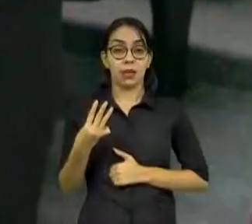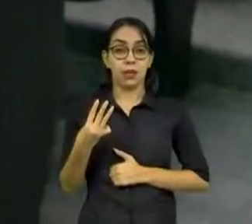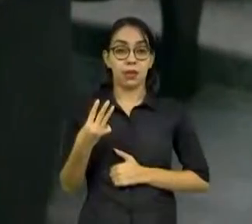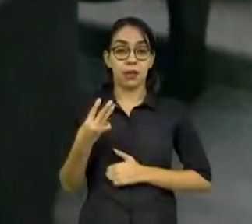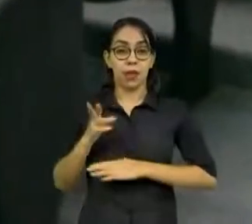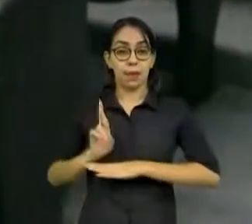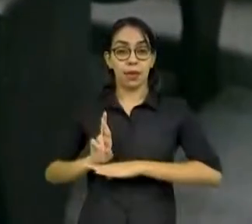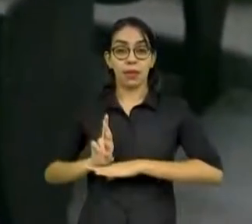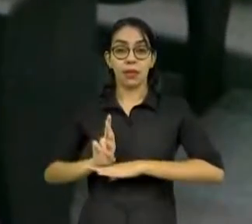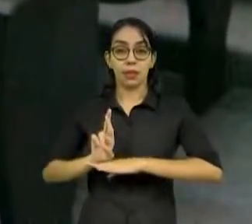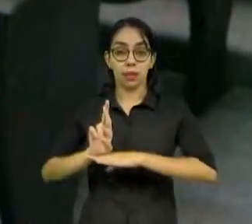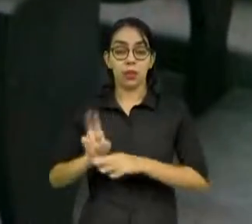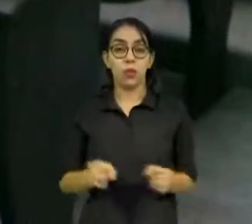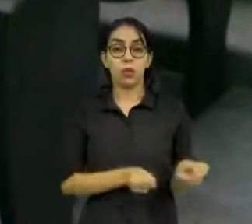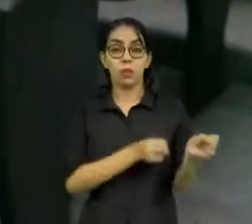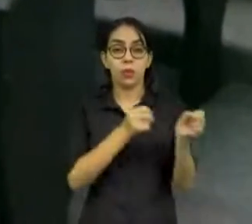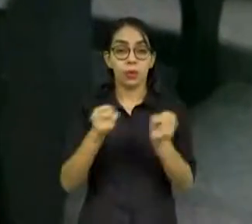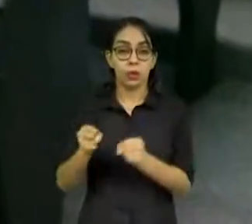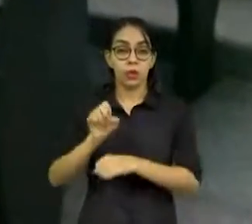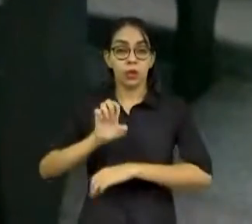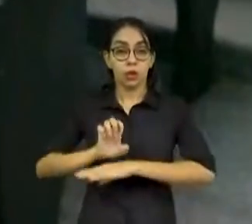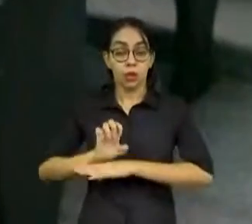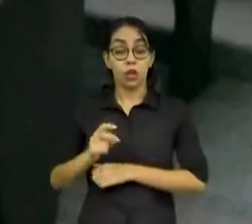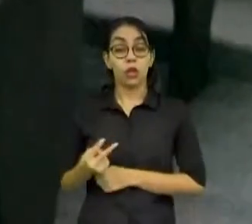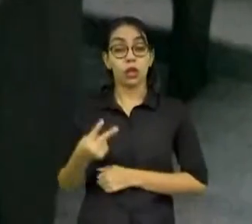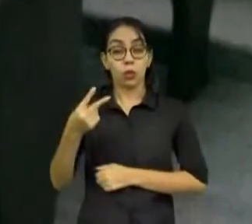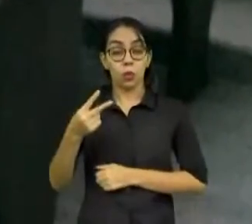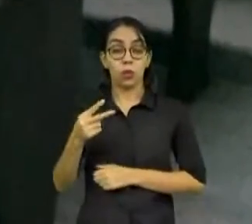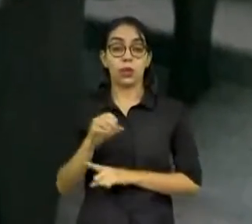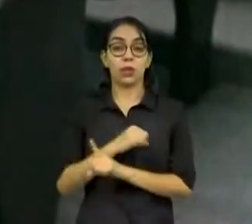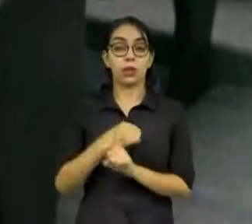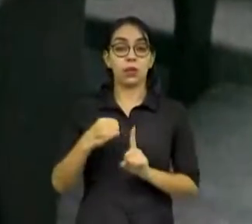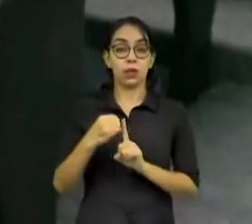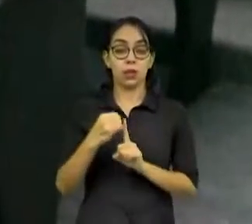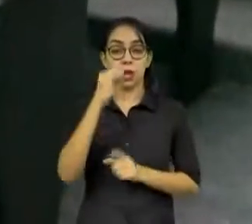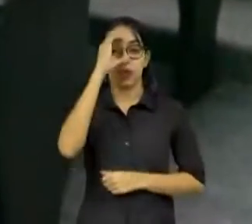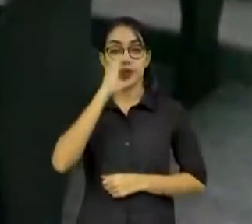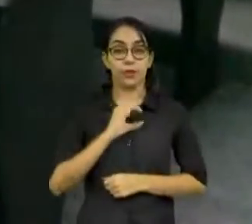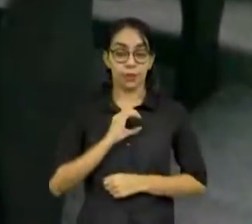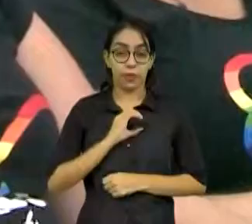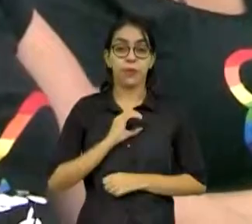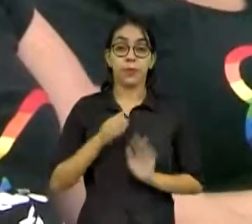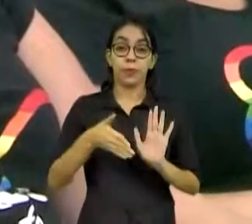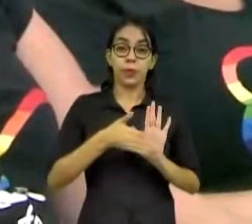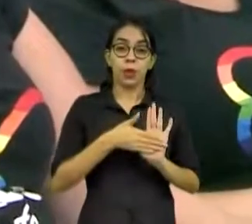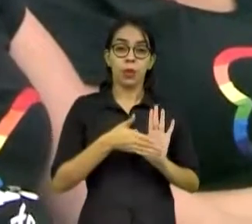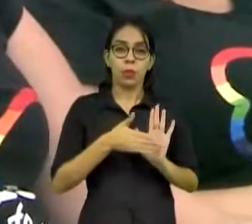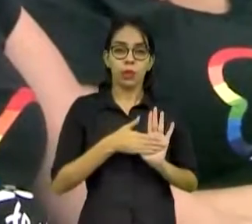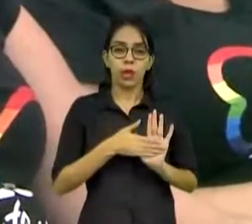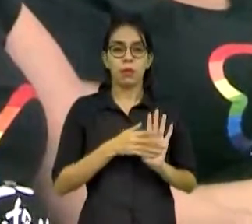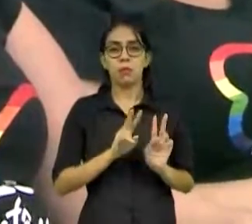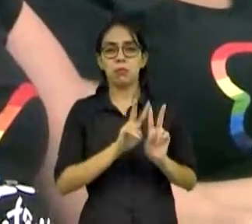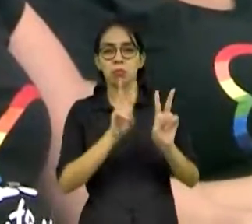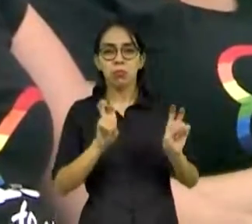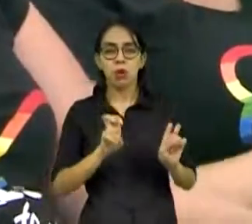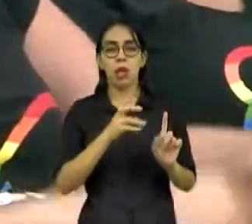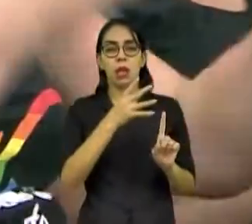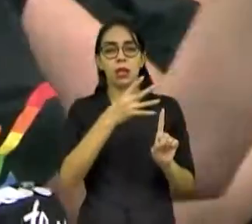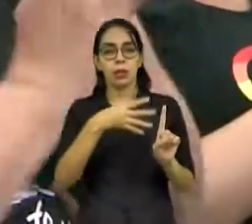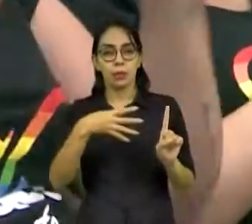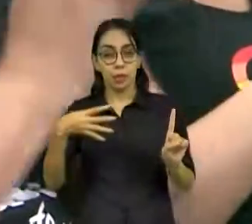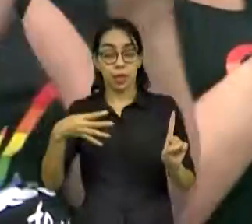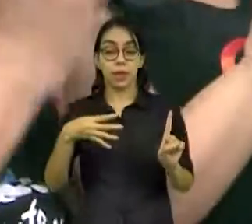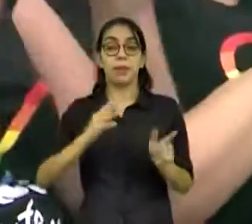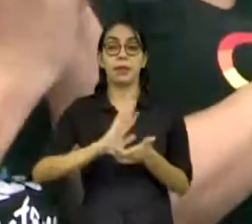outras 12 da sociedade civil envolvidas com a pauta da LGBTfobia, sendo vinculada à Secretaria de